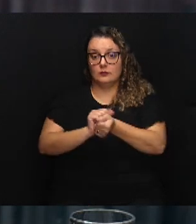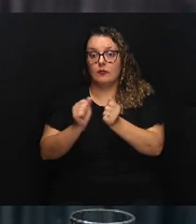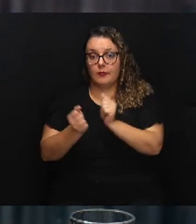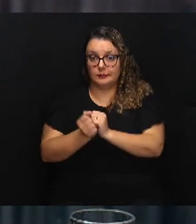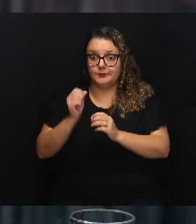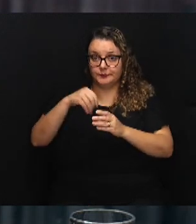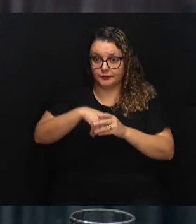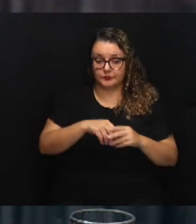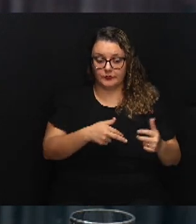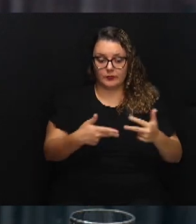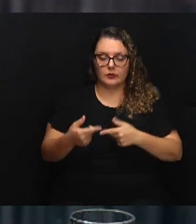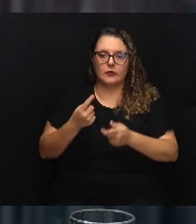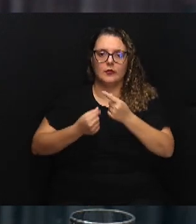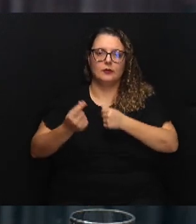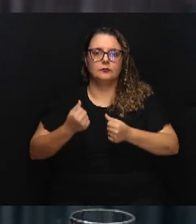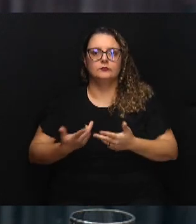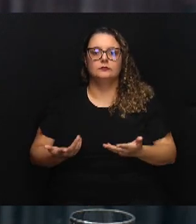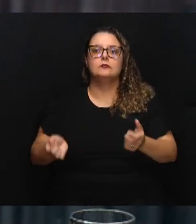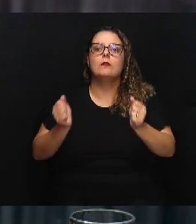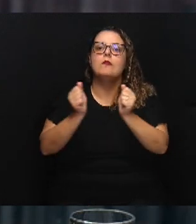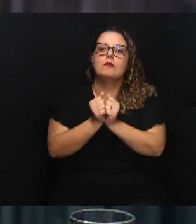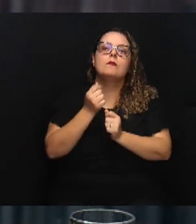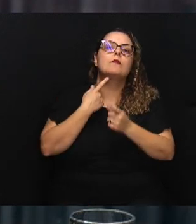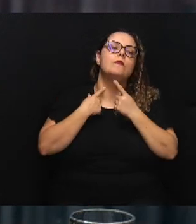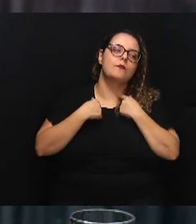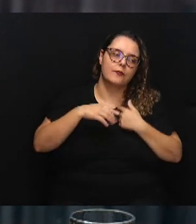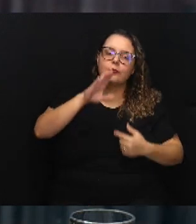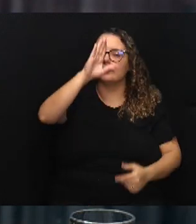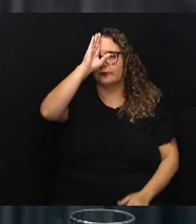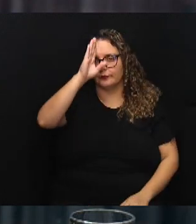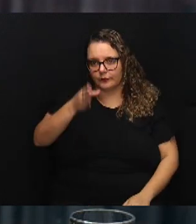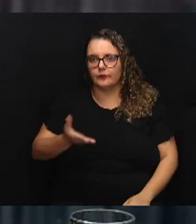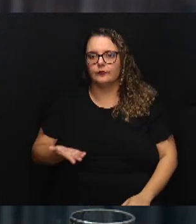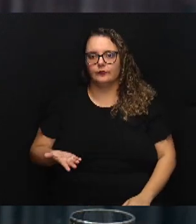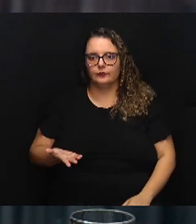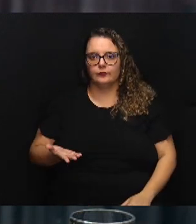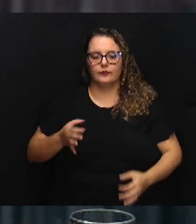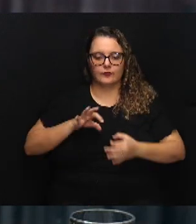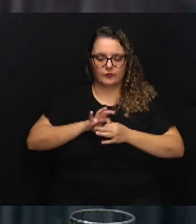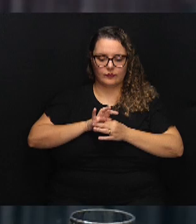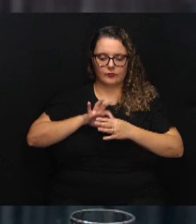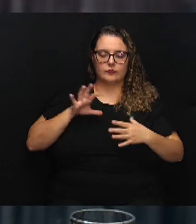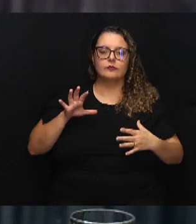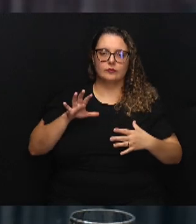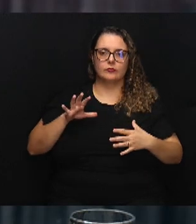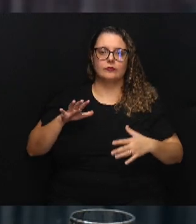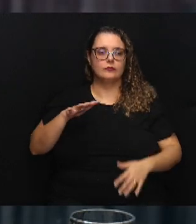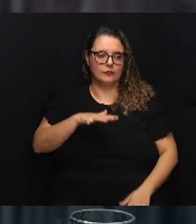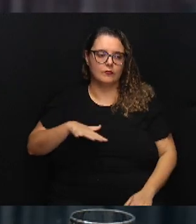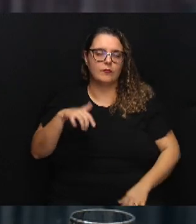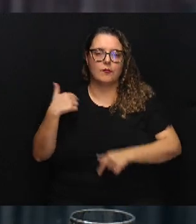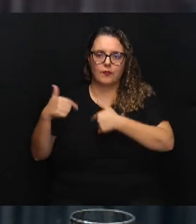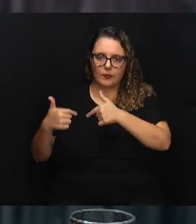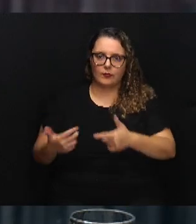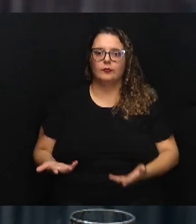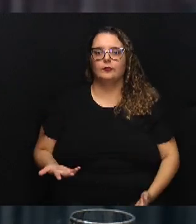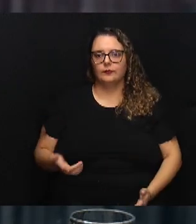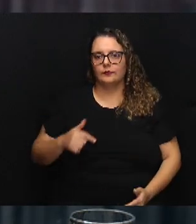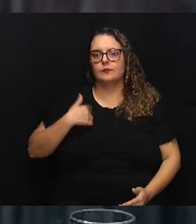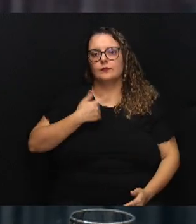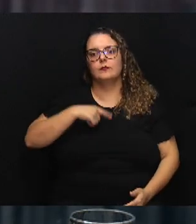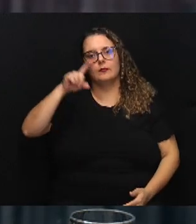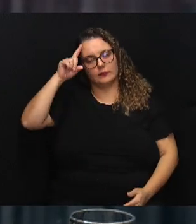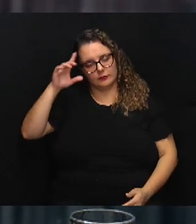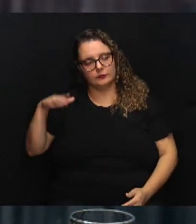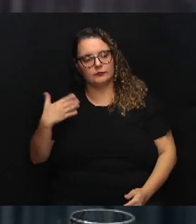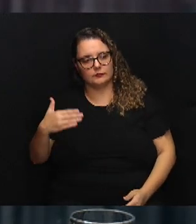do seu padrão financeiro, junto com suas vontades e principalmente desconectar desse ambiente de trabalho que a gente tem que